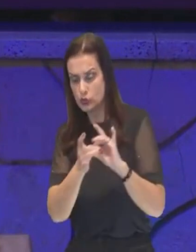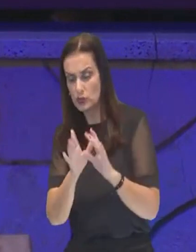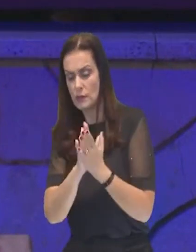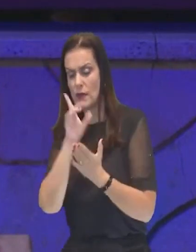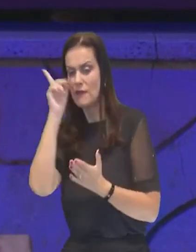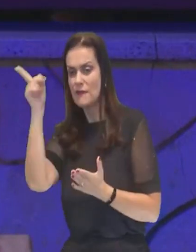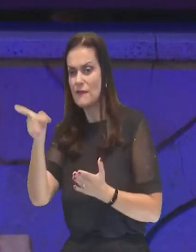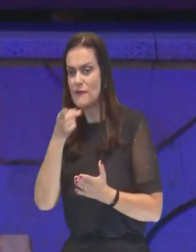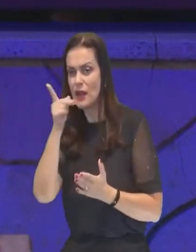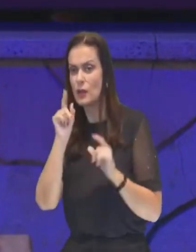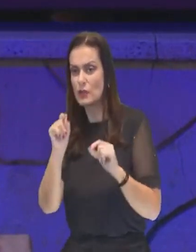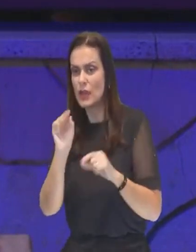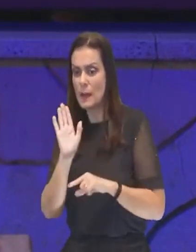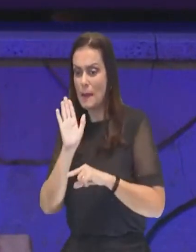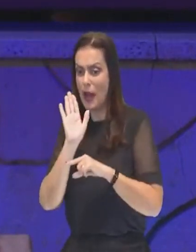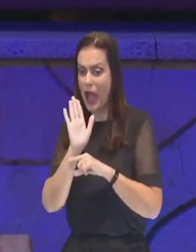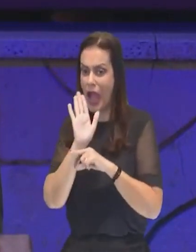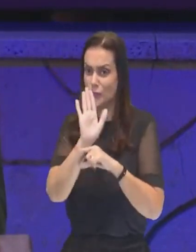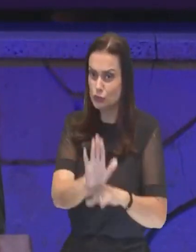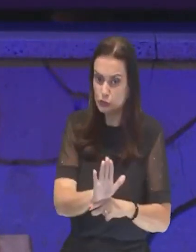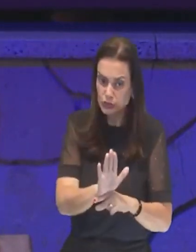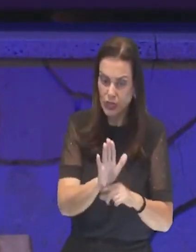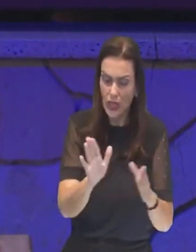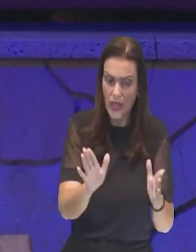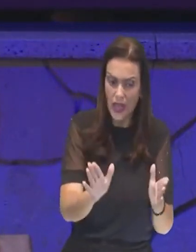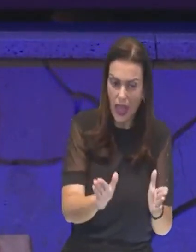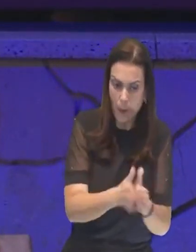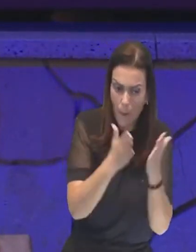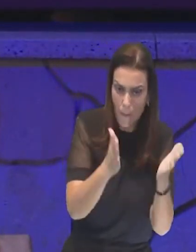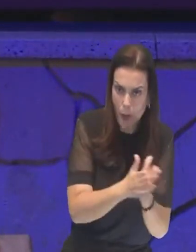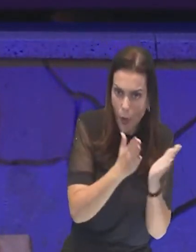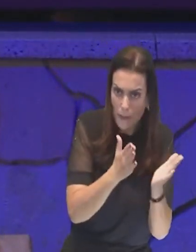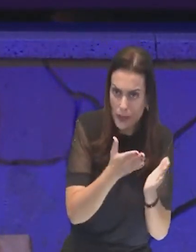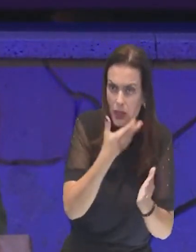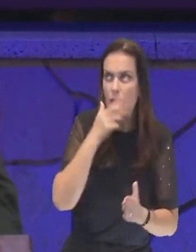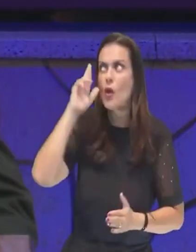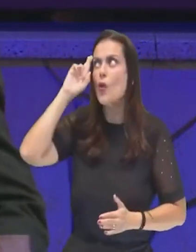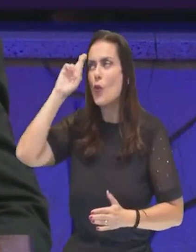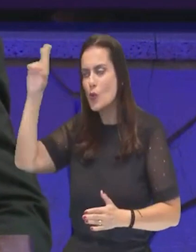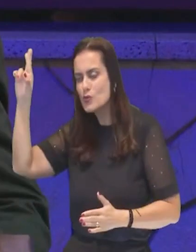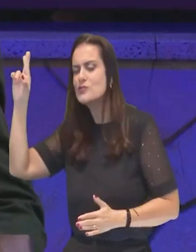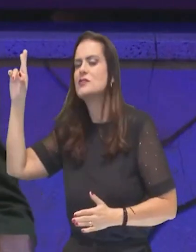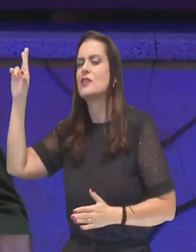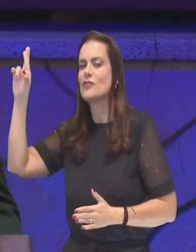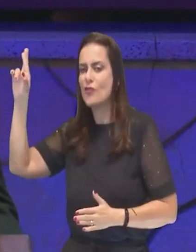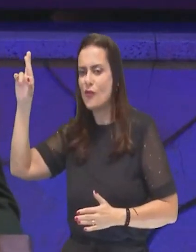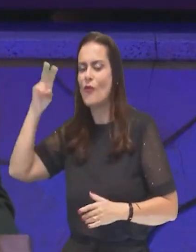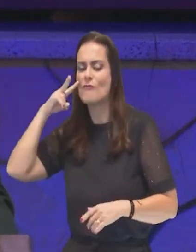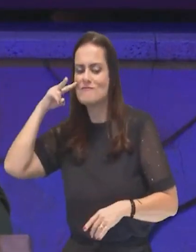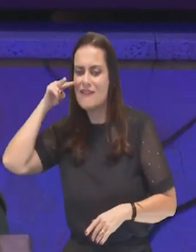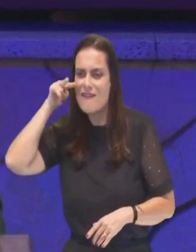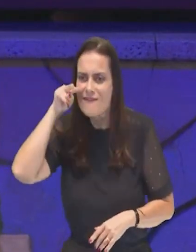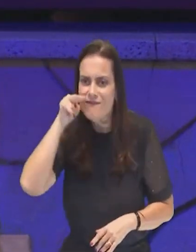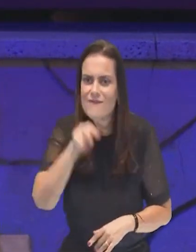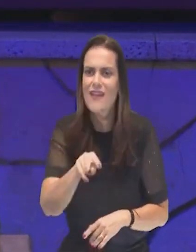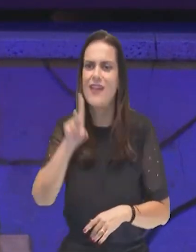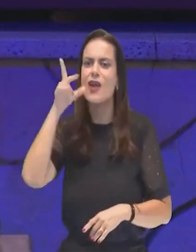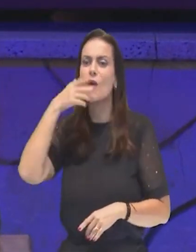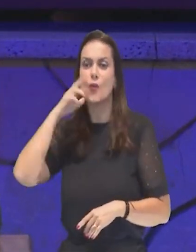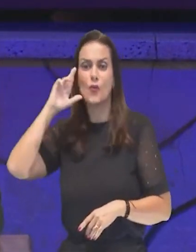diz, quando ajudamos os pobres, ao Senhor empresta a quem se compadece do pobre. Você sabia